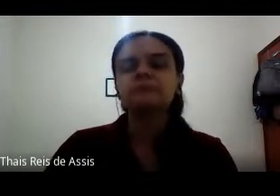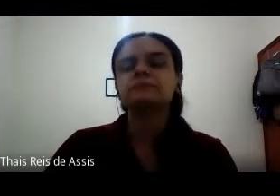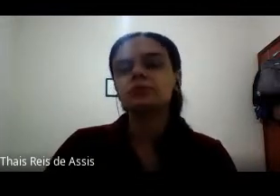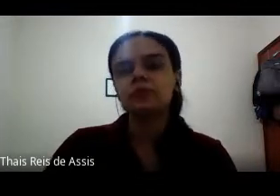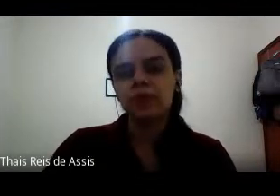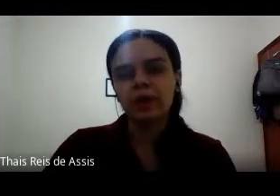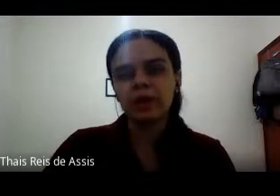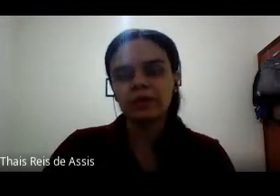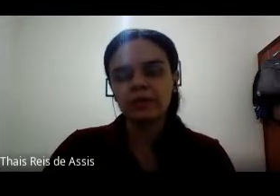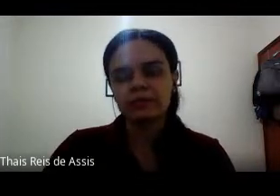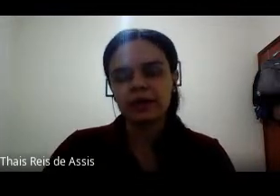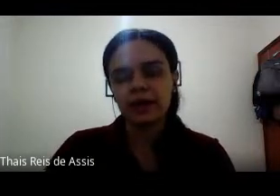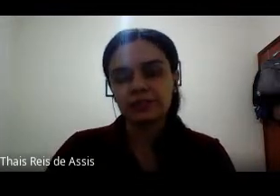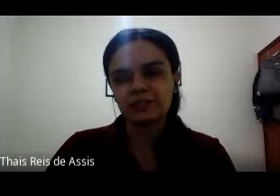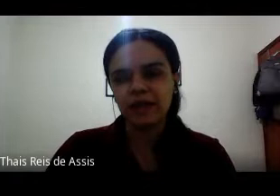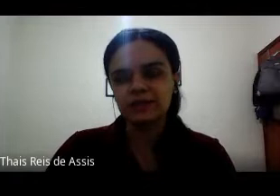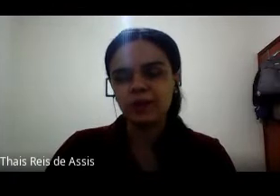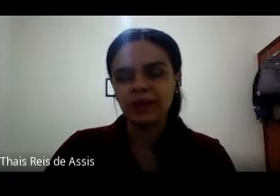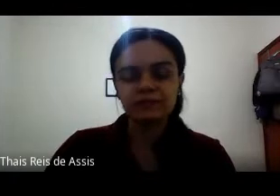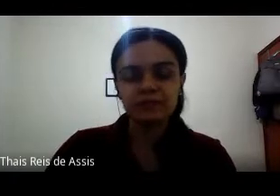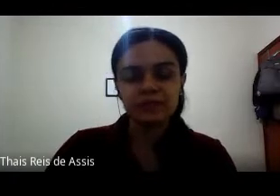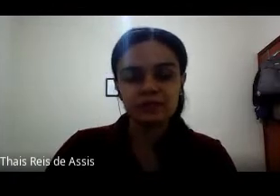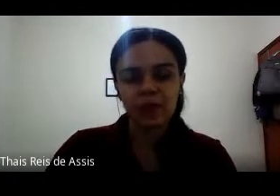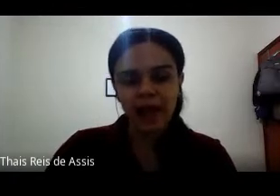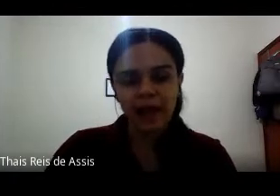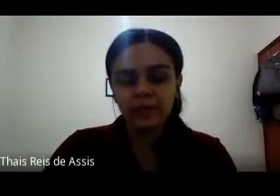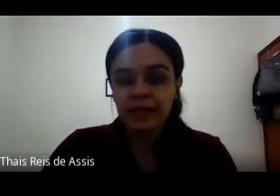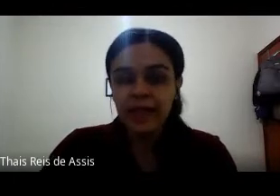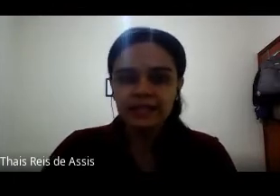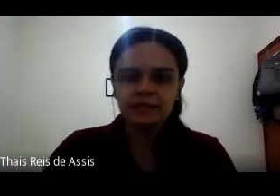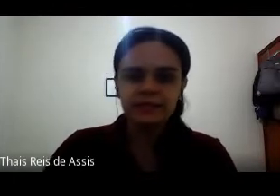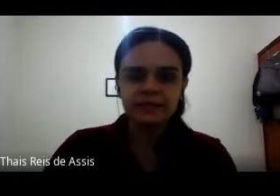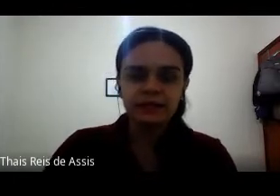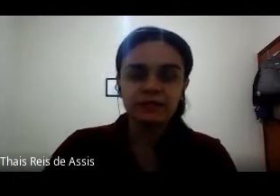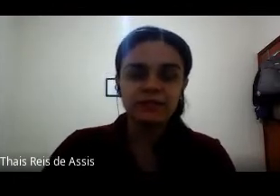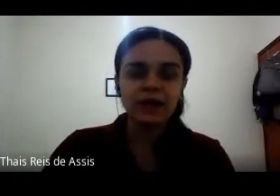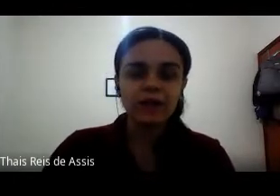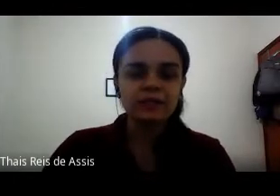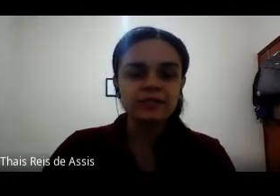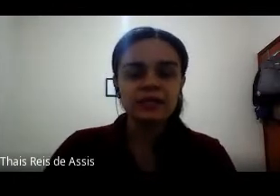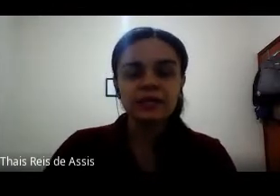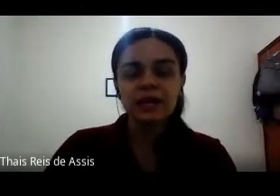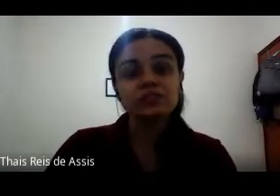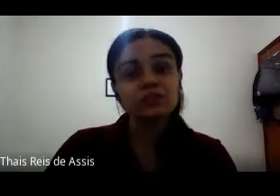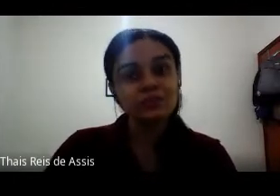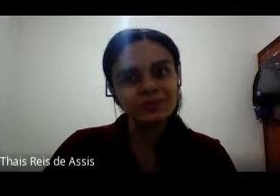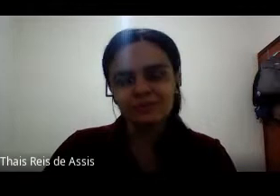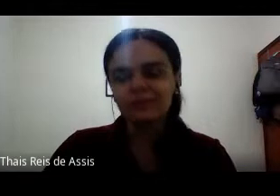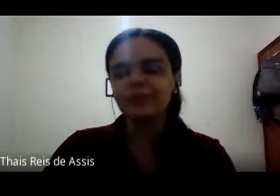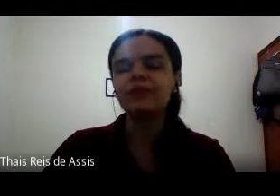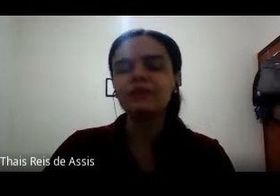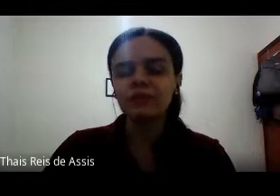ir no decorrer da nossa atividade escolar, da vivência escolar, explicitando valores e